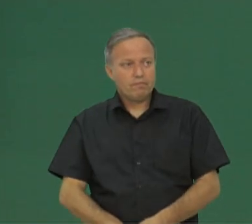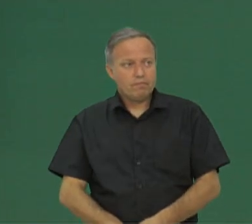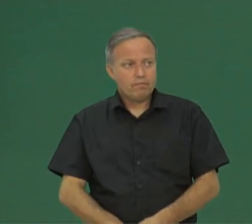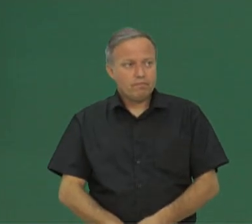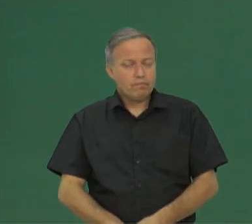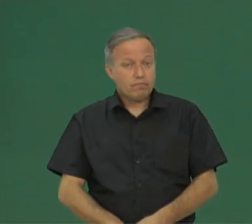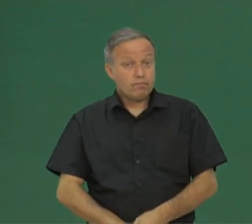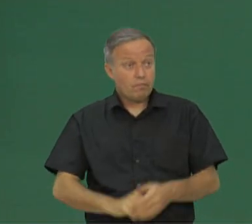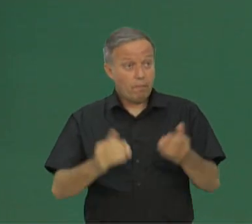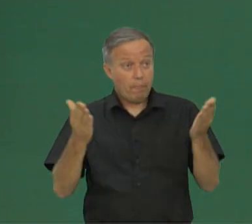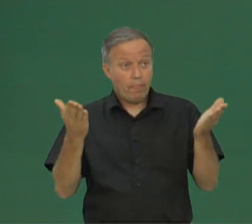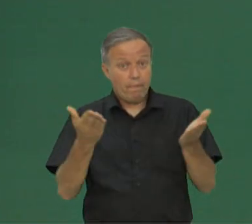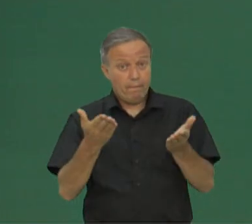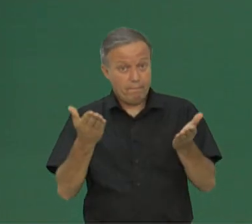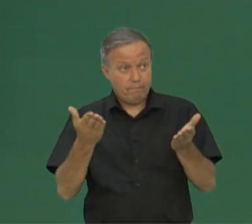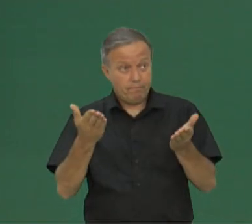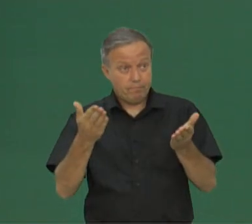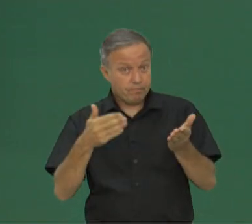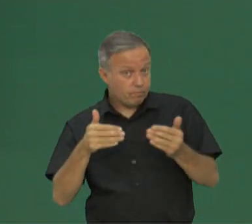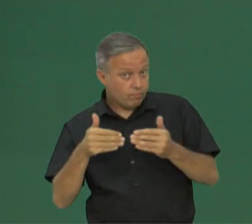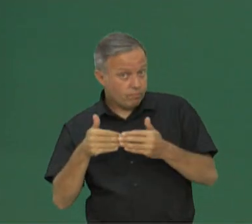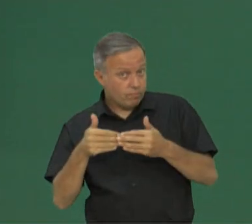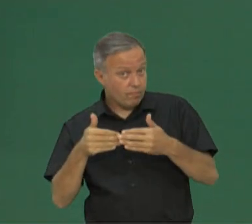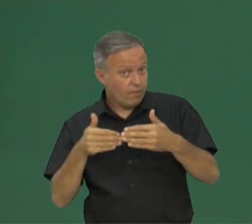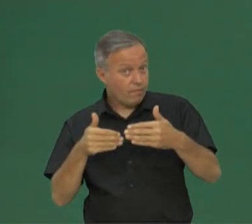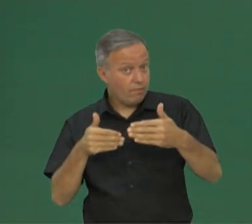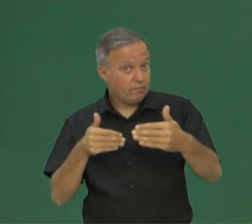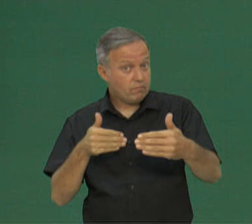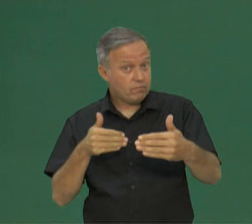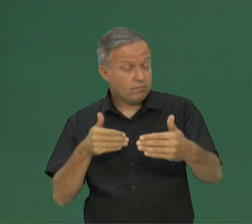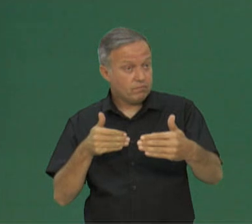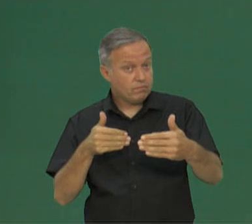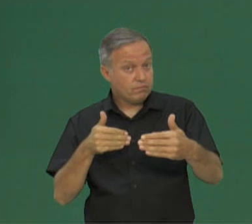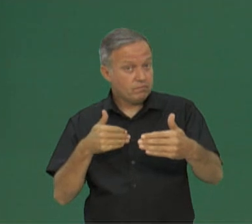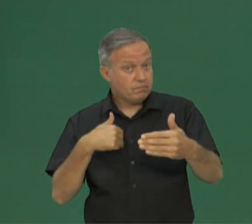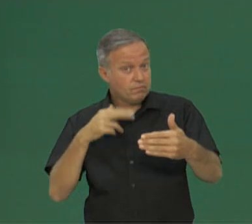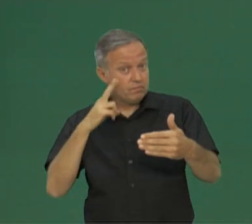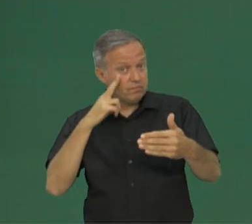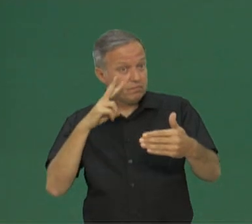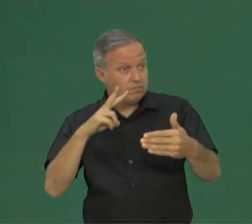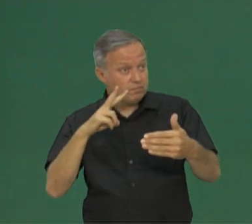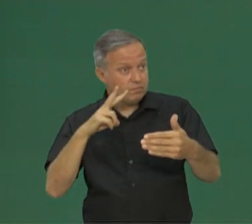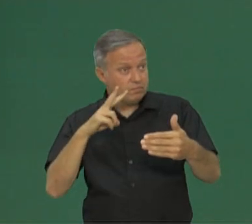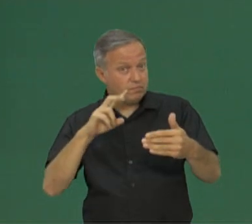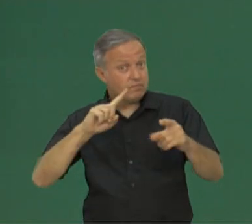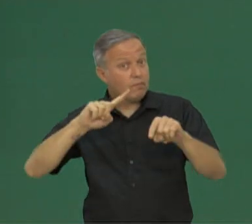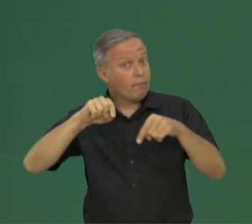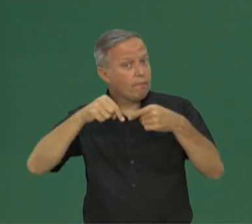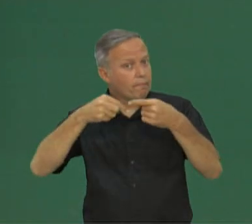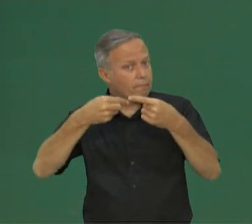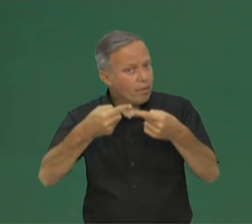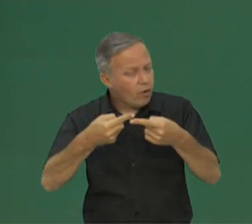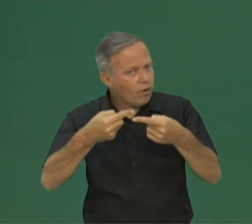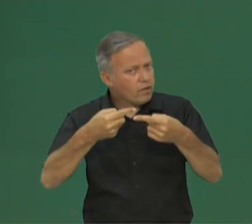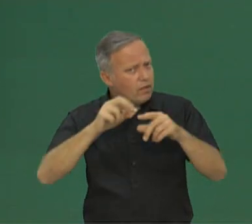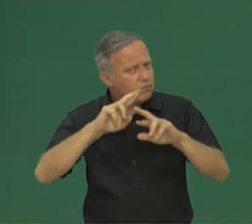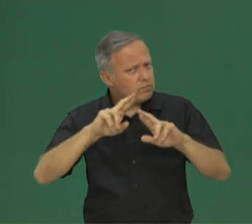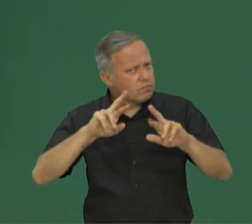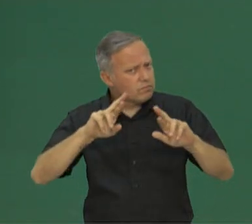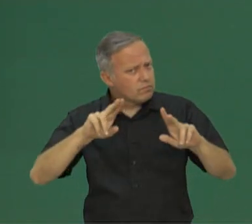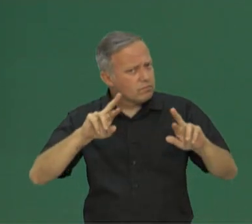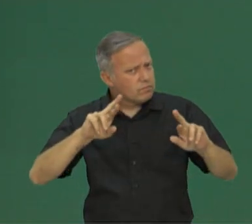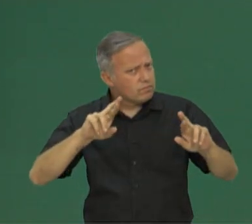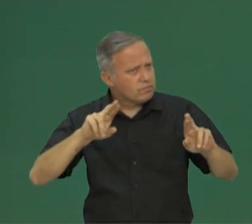Então, agora, daqui para frente, a gente vai ver um pouquinho de outras formas